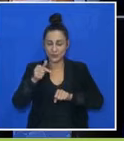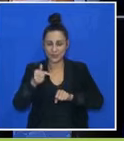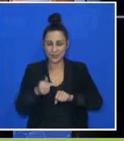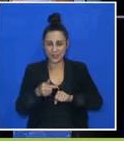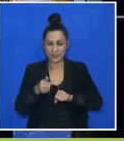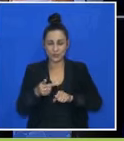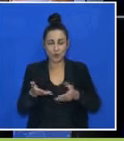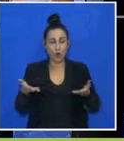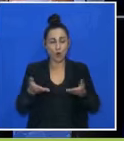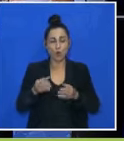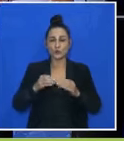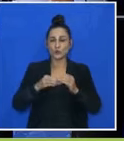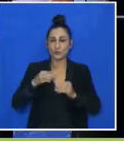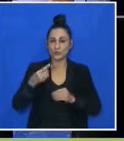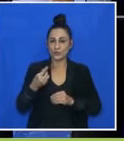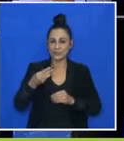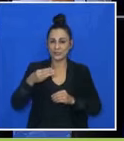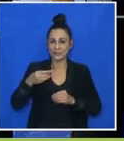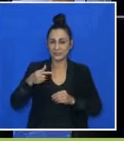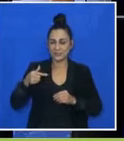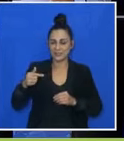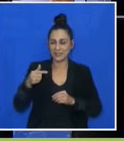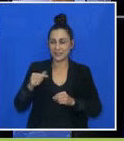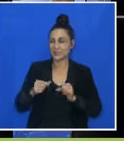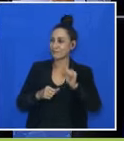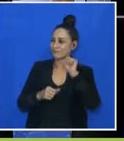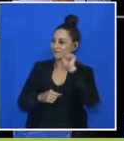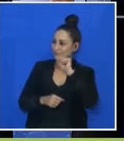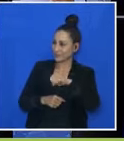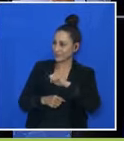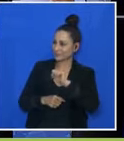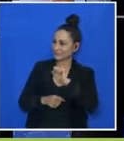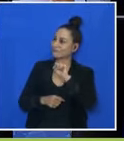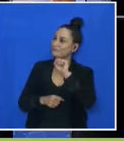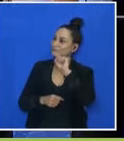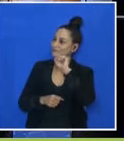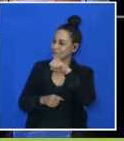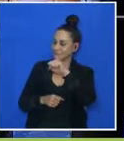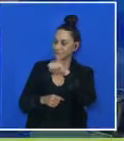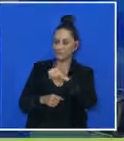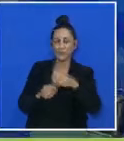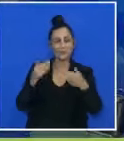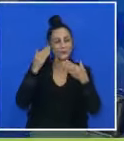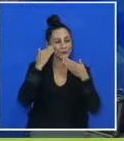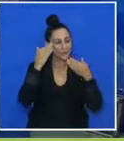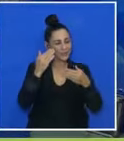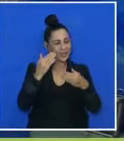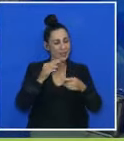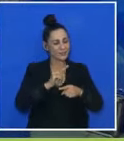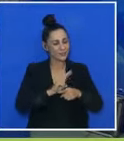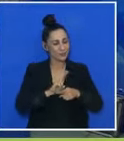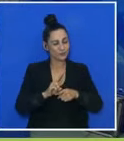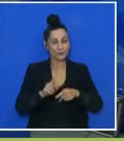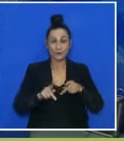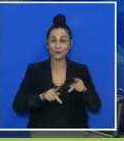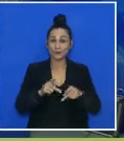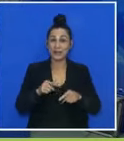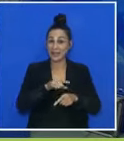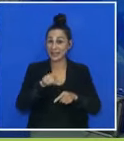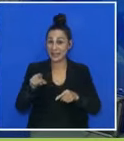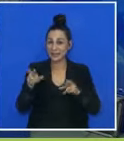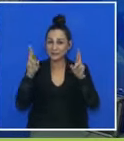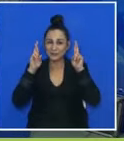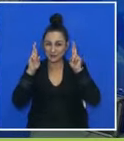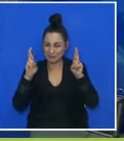Super 7, hoje concurso número 137? Sim, confirmo. Sim, confirmo. Muito obrigado, senhoras auditoras. E aí,